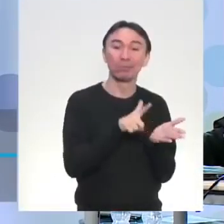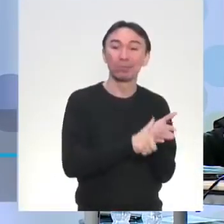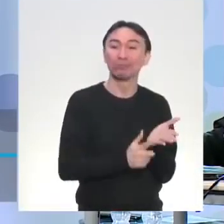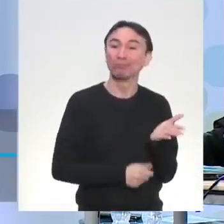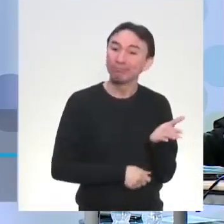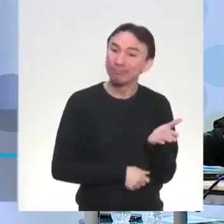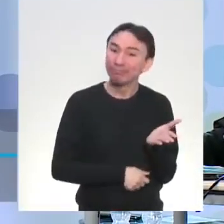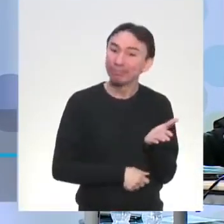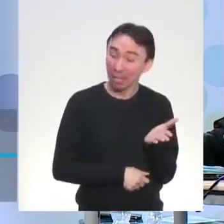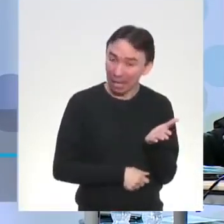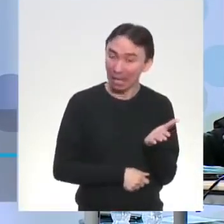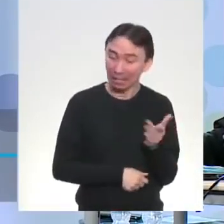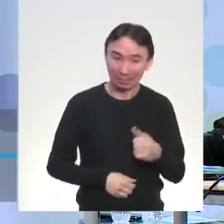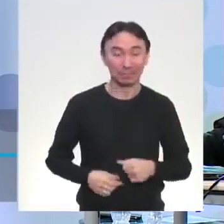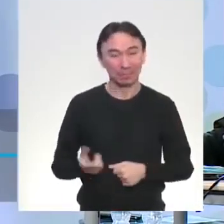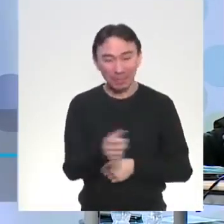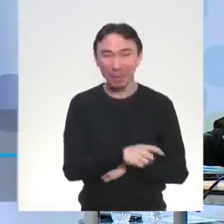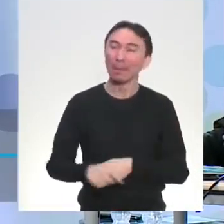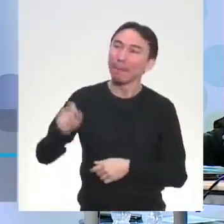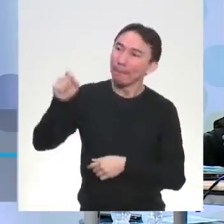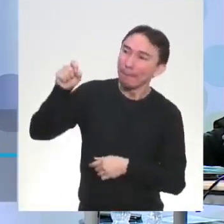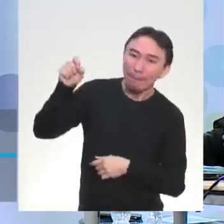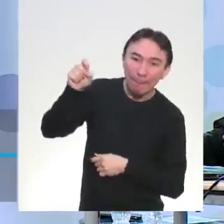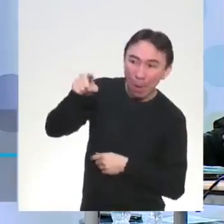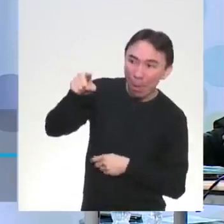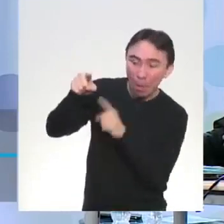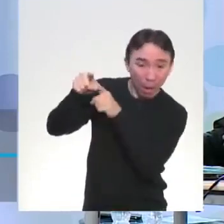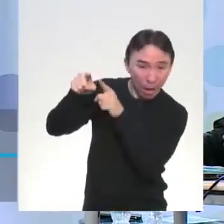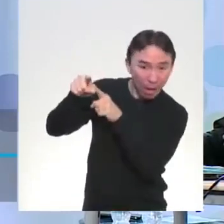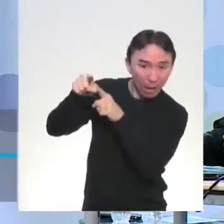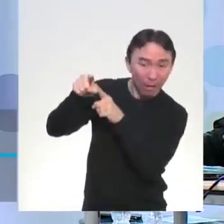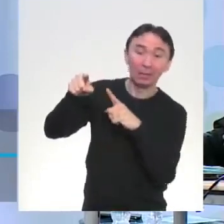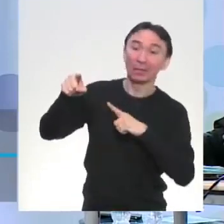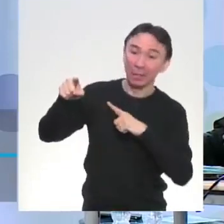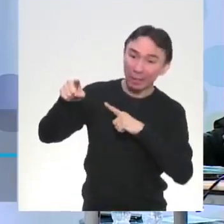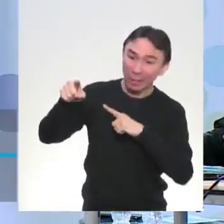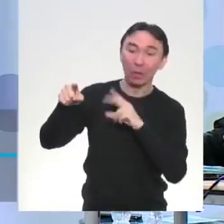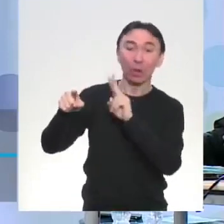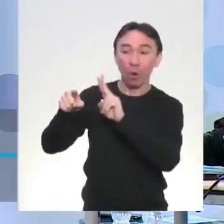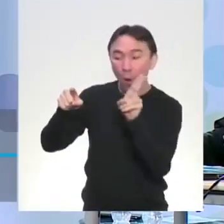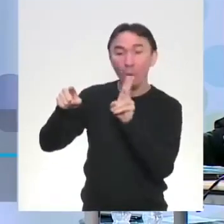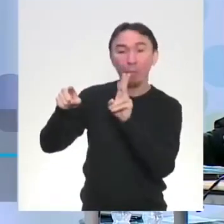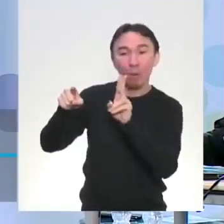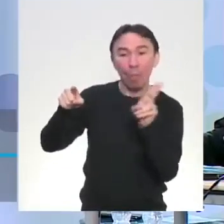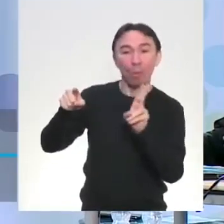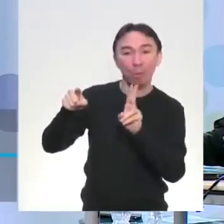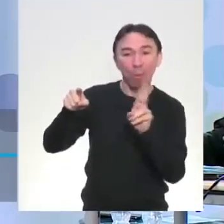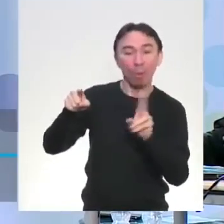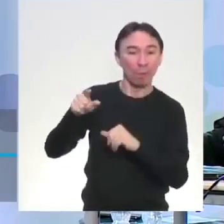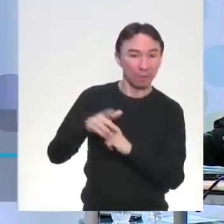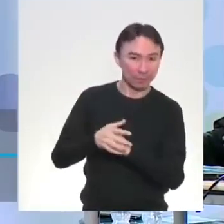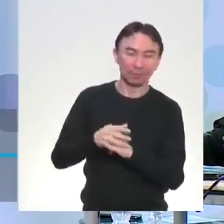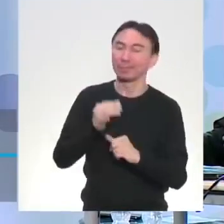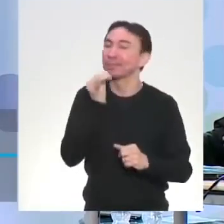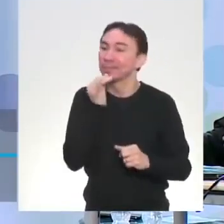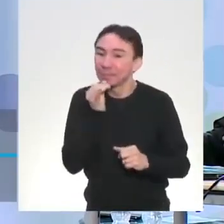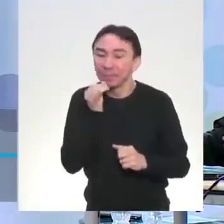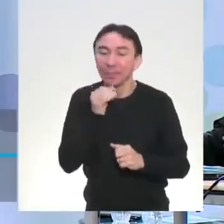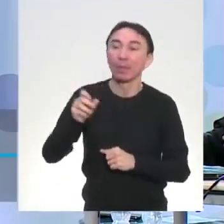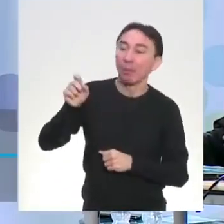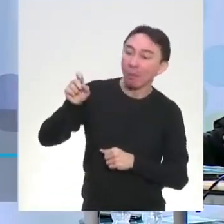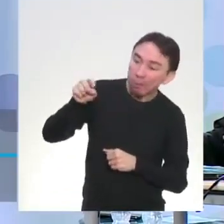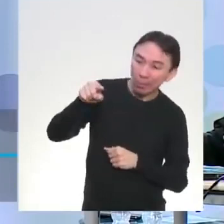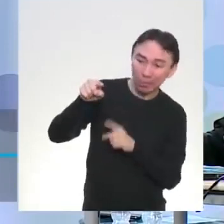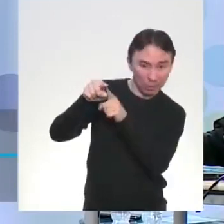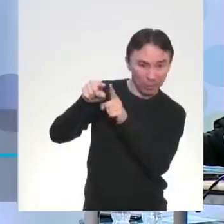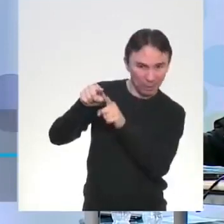bom? E os pontos, eles têm nomes, né? Quando nós damos nomes aos pontos, nós sempre vamos utilizar, né, as